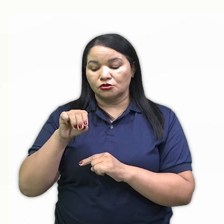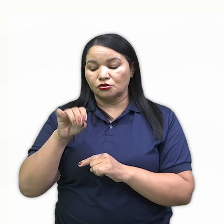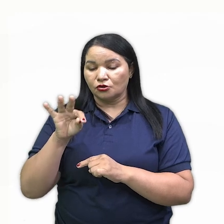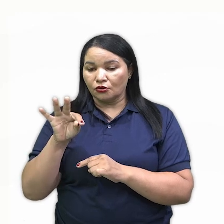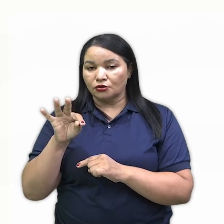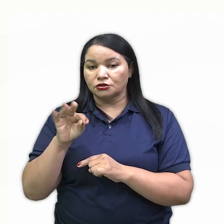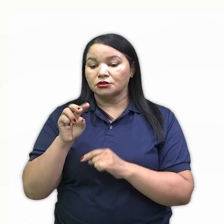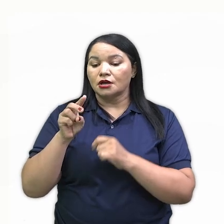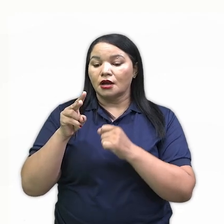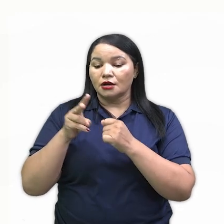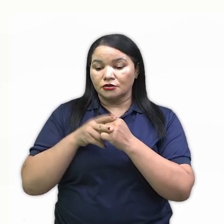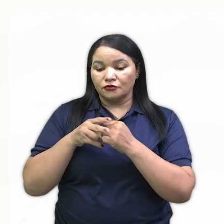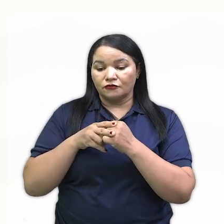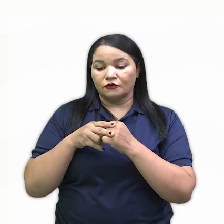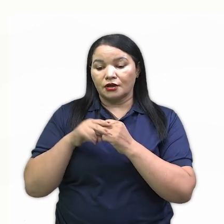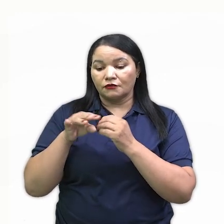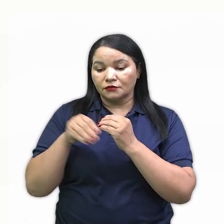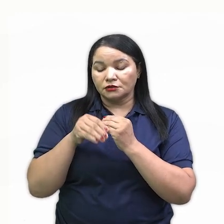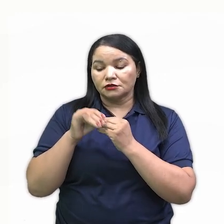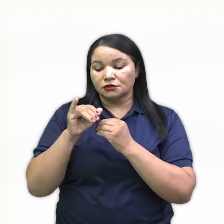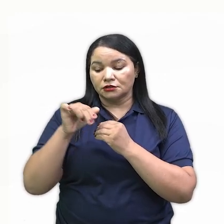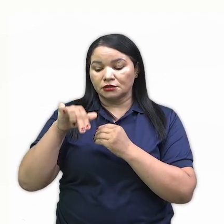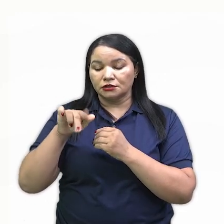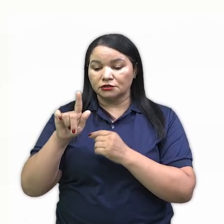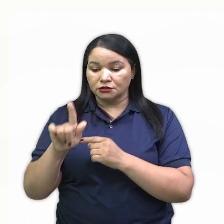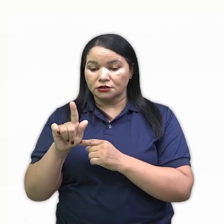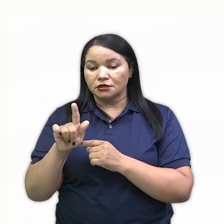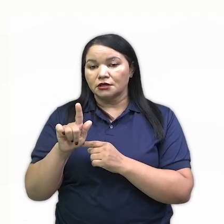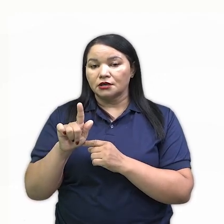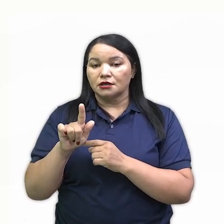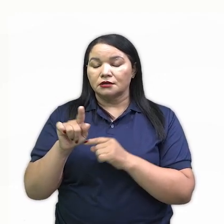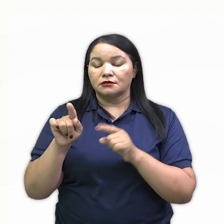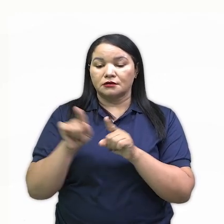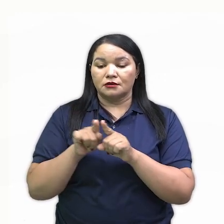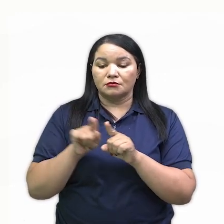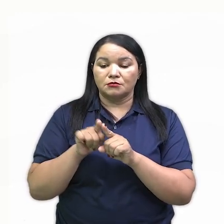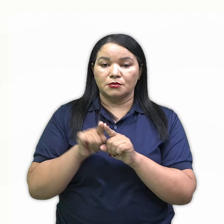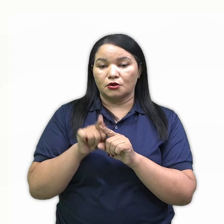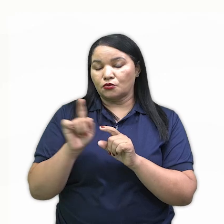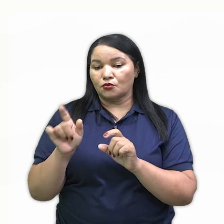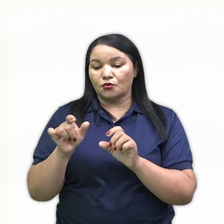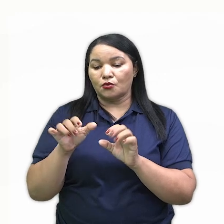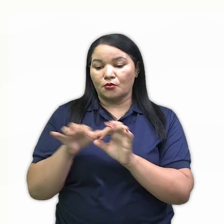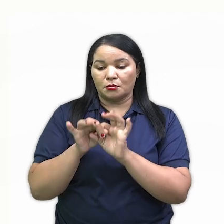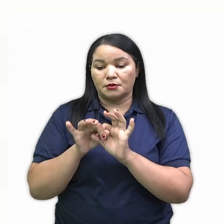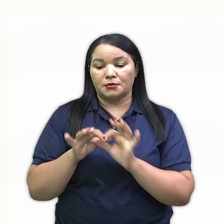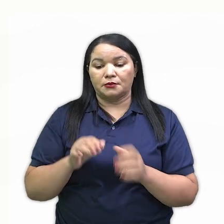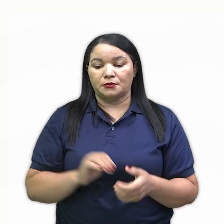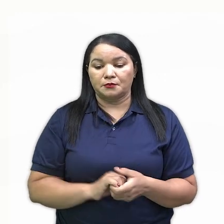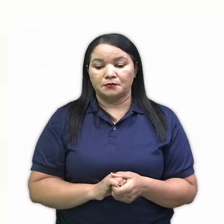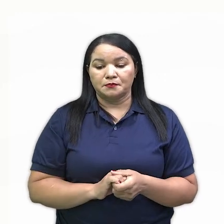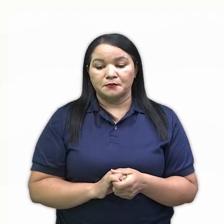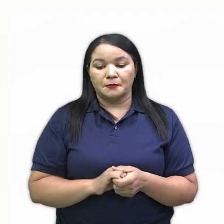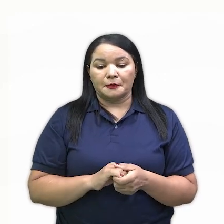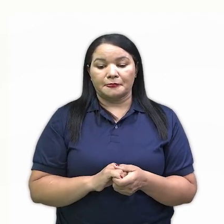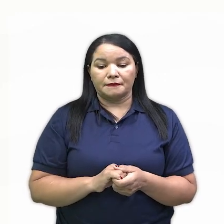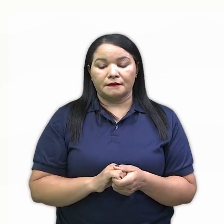o ing e um complemento se houver, né? Speak quer